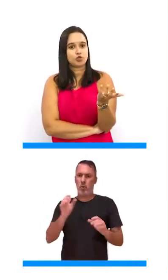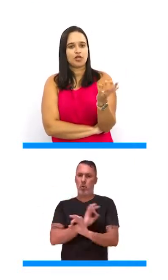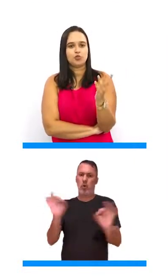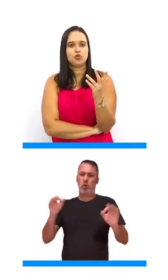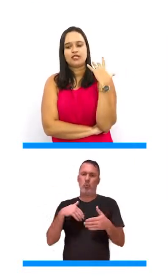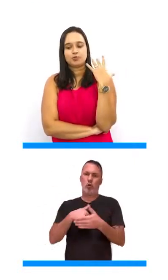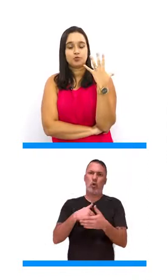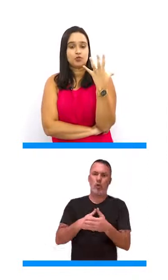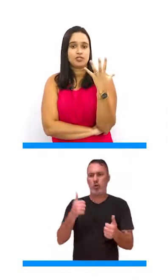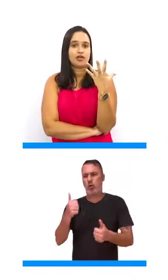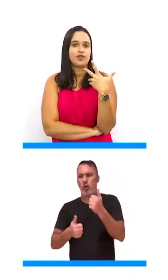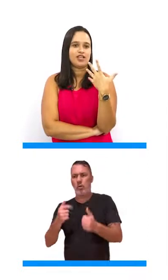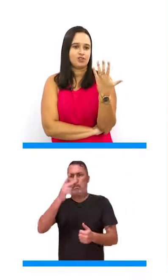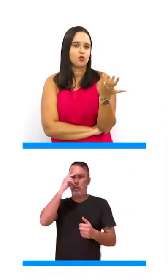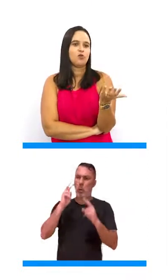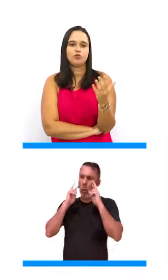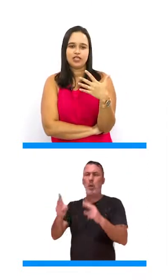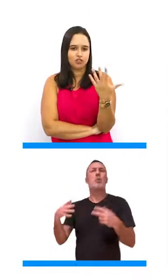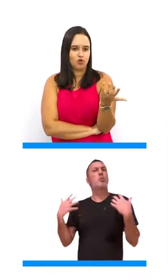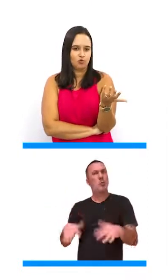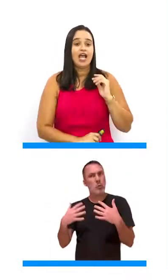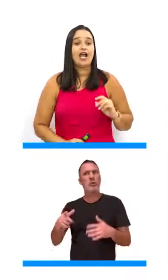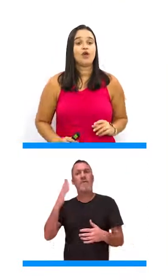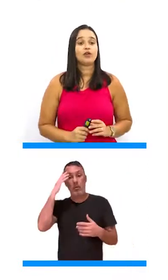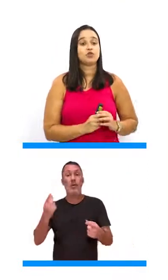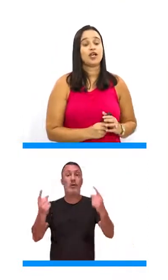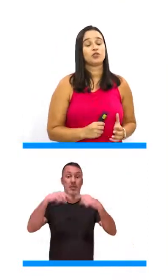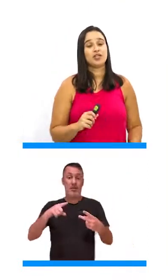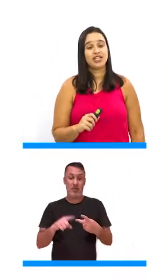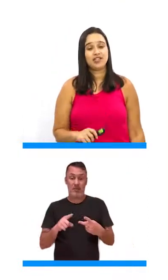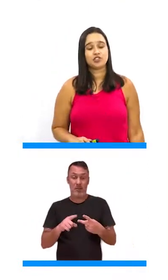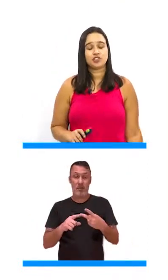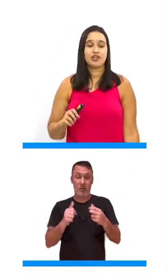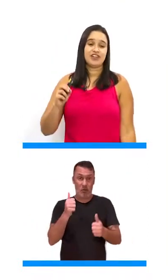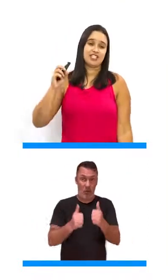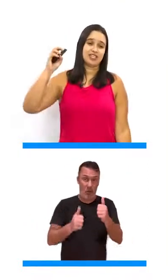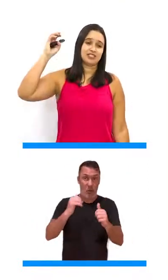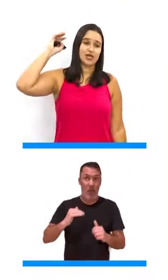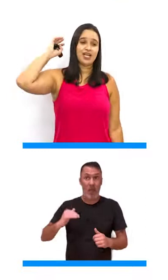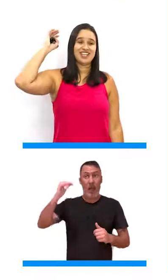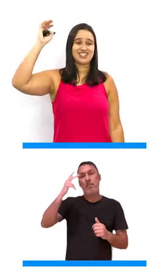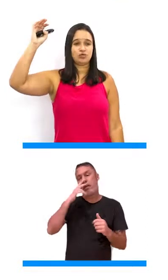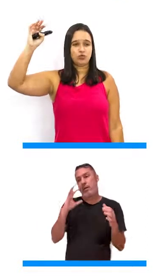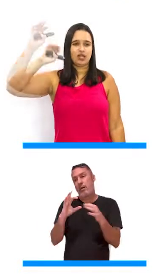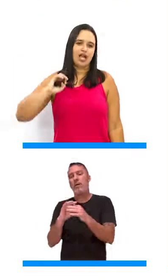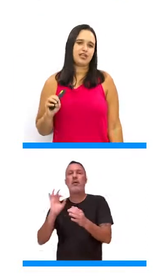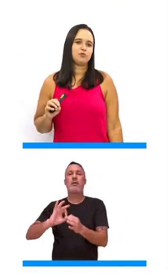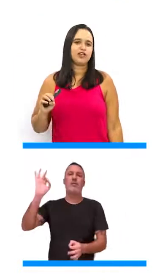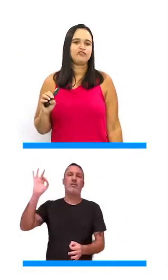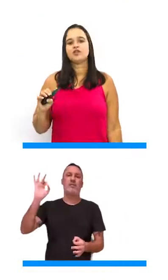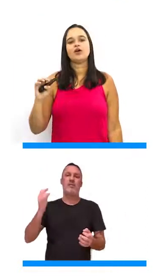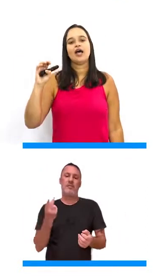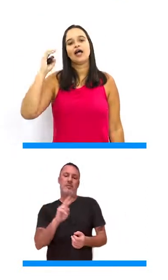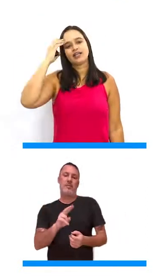ótimo jogador, as pessoas reconhecem como um grande nome. Agora, é um jogador grande, já faz relação à estatura. Aí eu